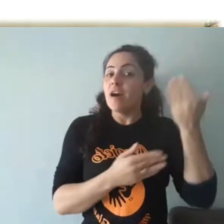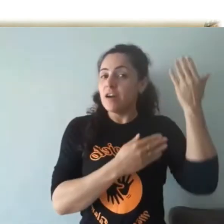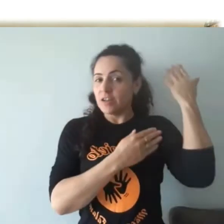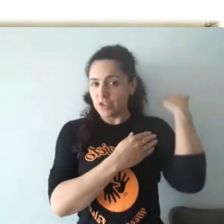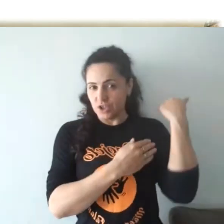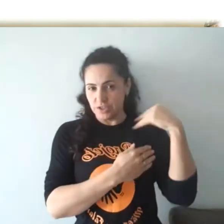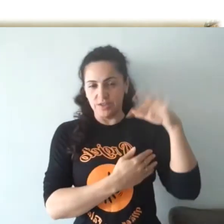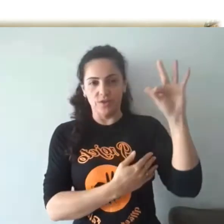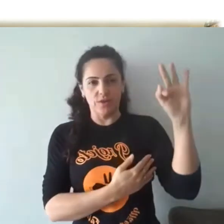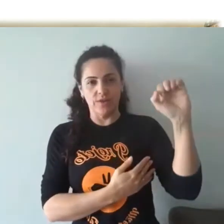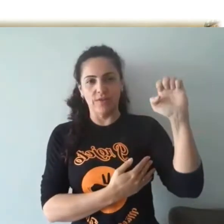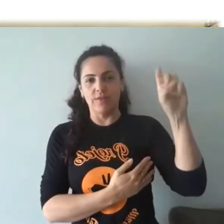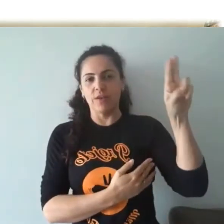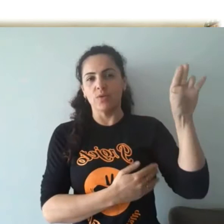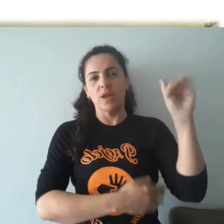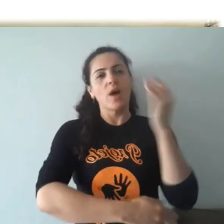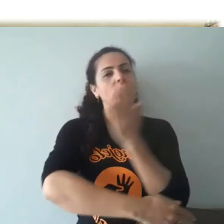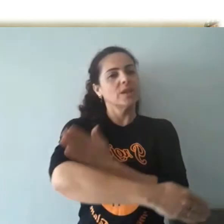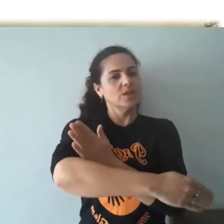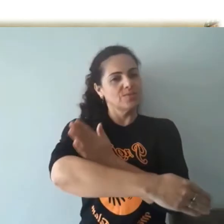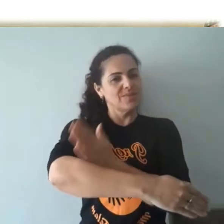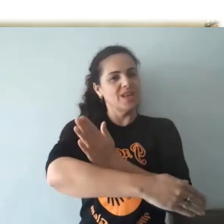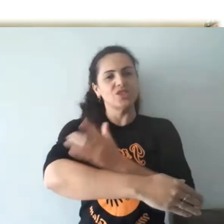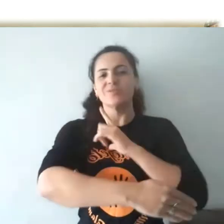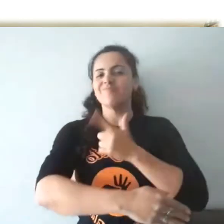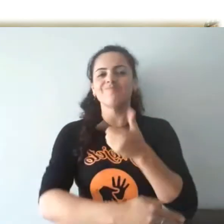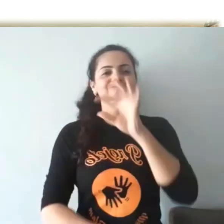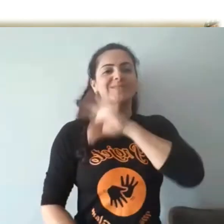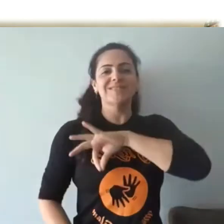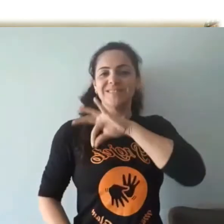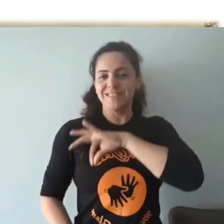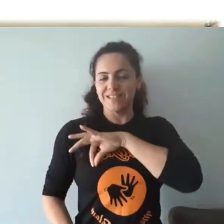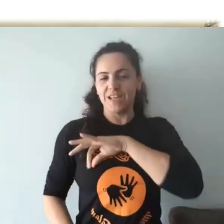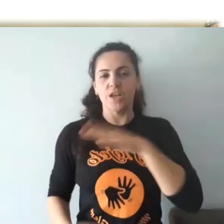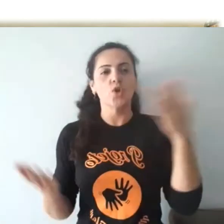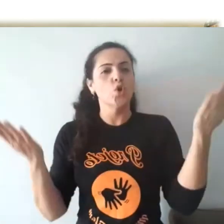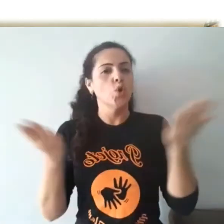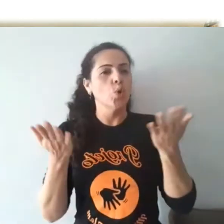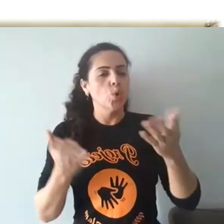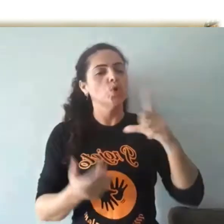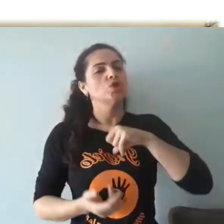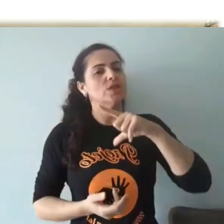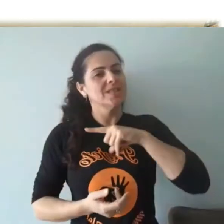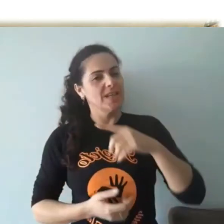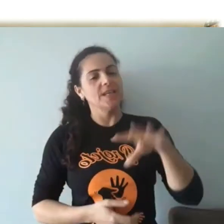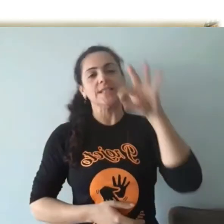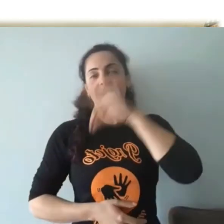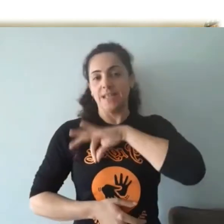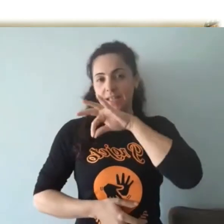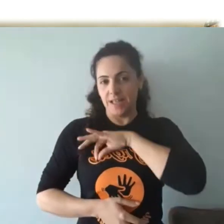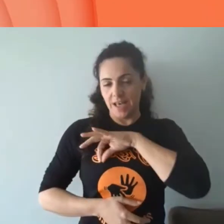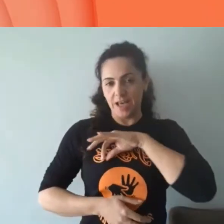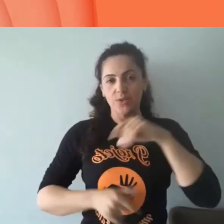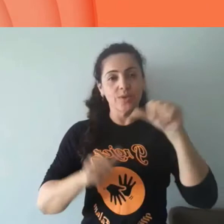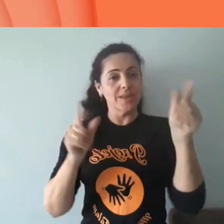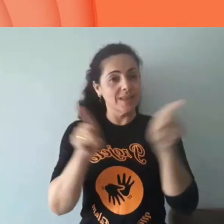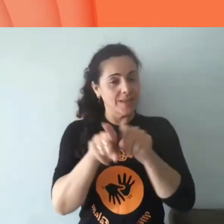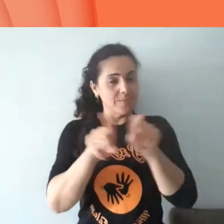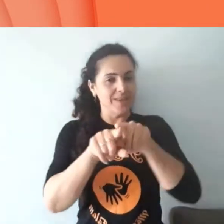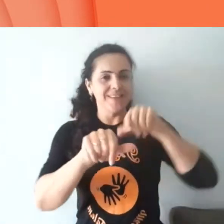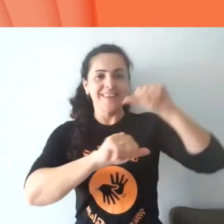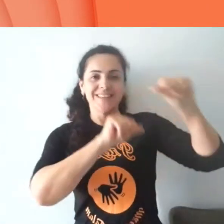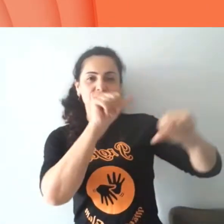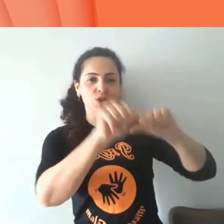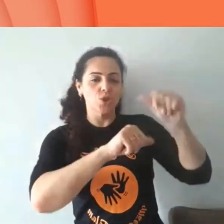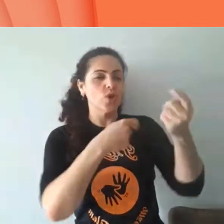salário, a gente tem a moradia, o instrumento de trabalho, né, o trabalho em si, mas não tem o salário. E daí a gente